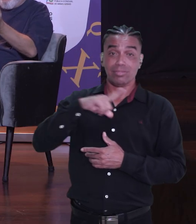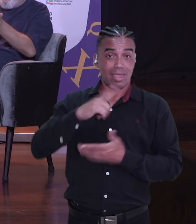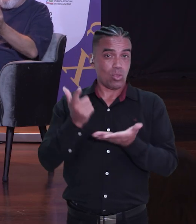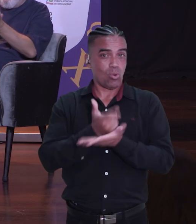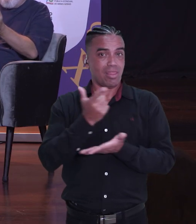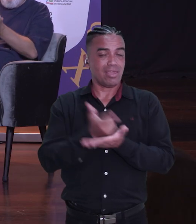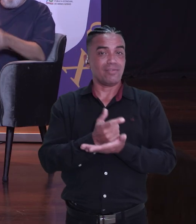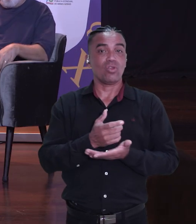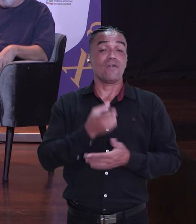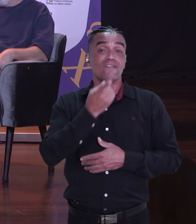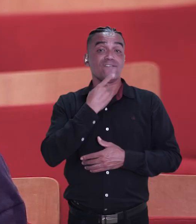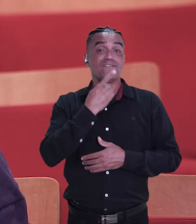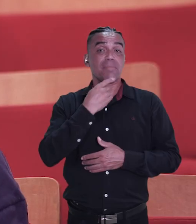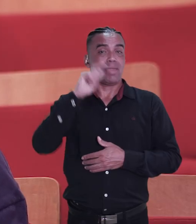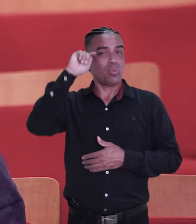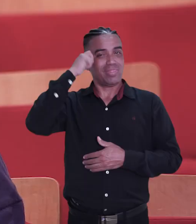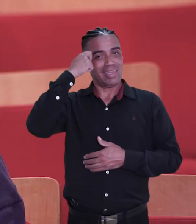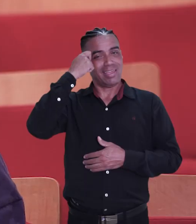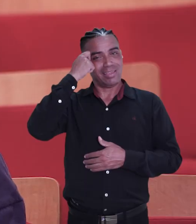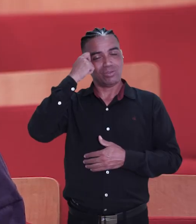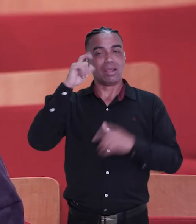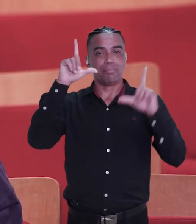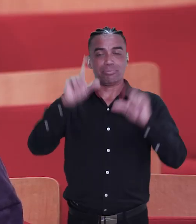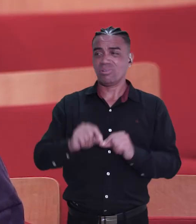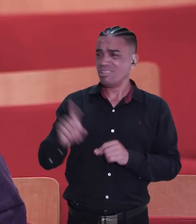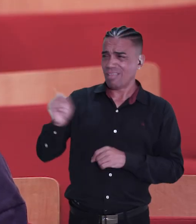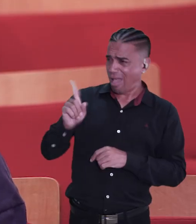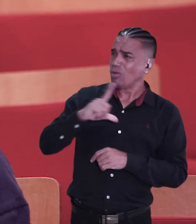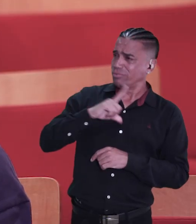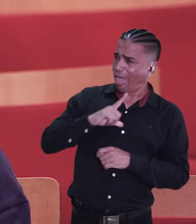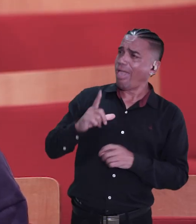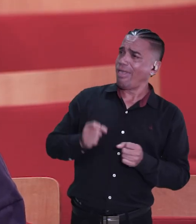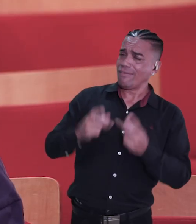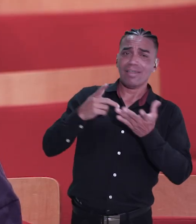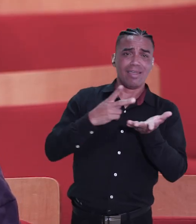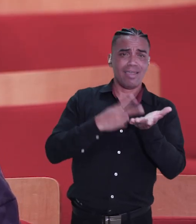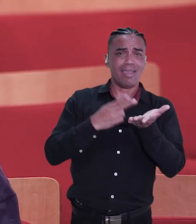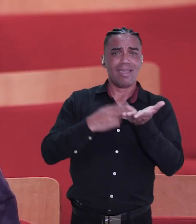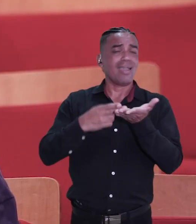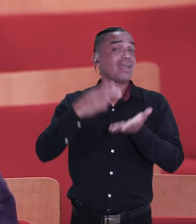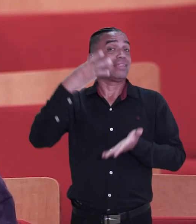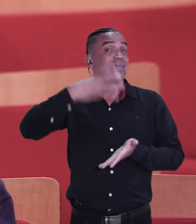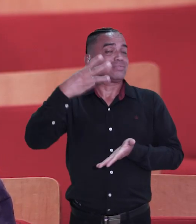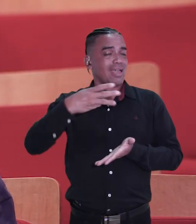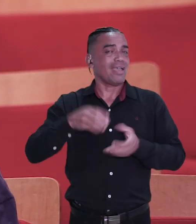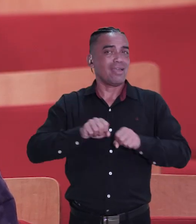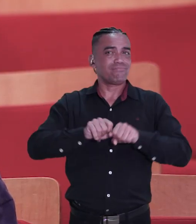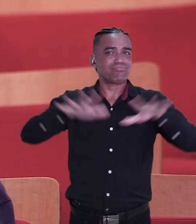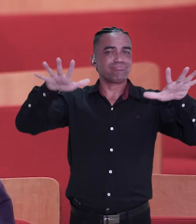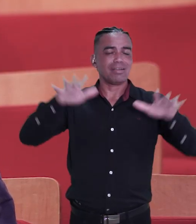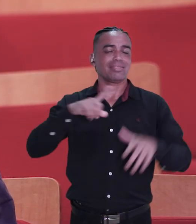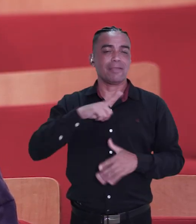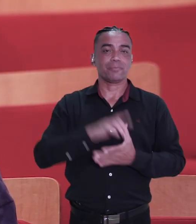O Rui tem um livro, para quem não sabe, chamado O Vermelho e o Negro, que deve estar esgotado. Não está esgotado, não. Está em uma terceira edição,